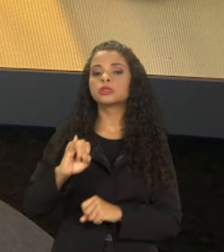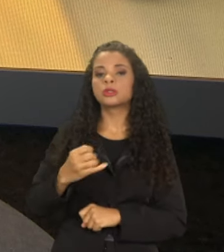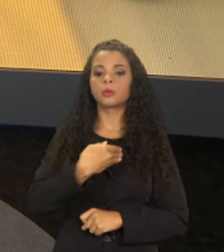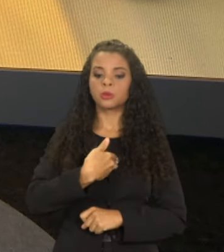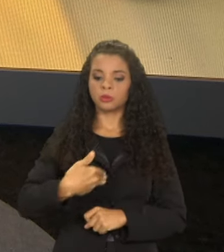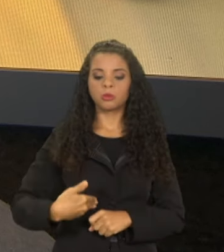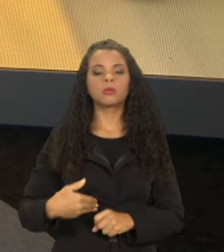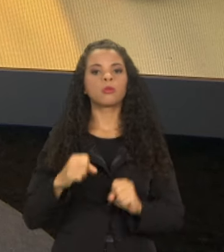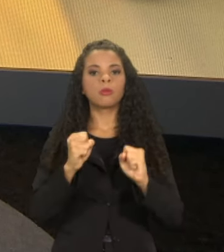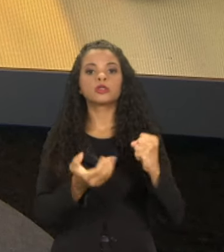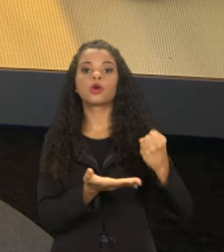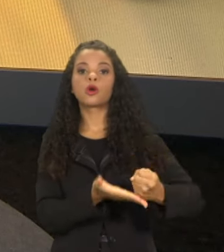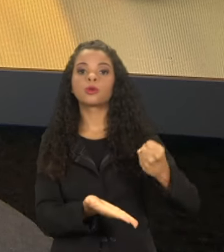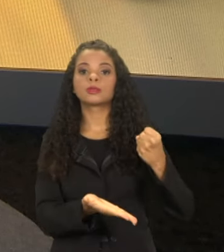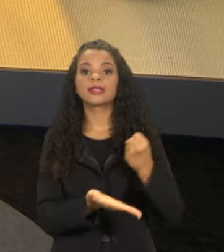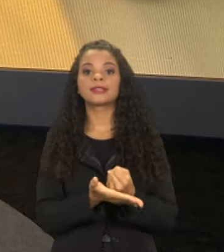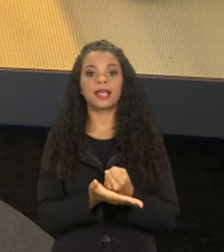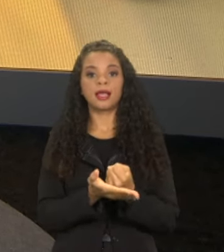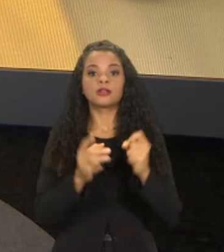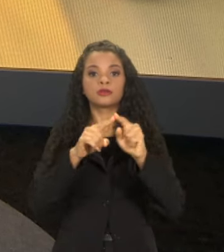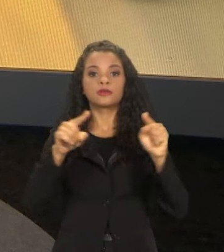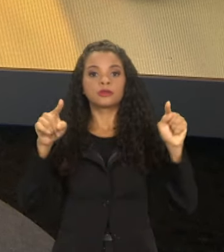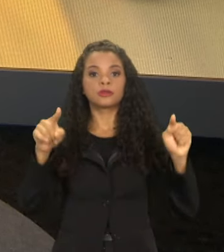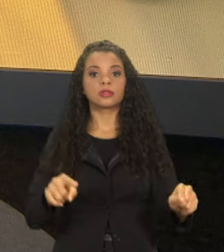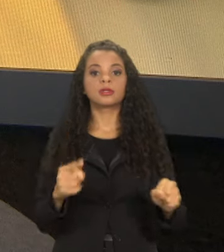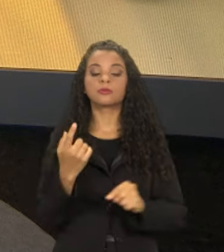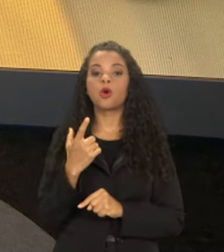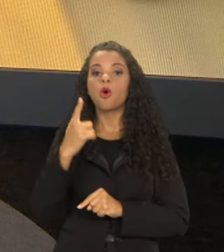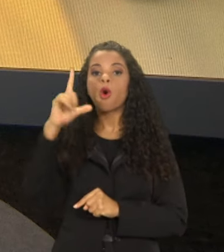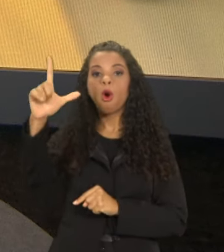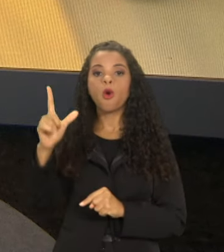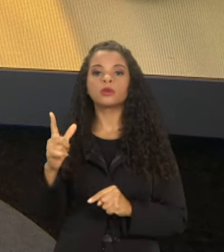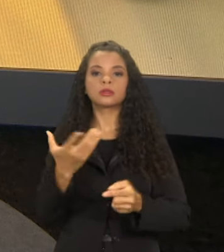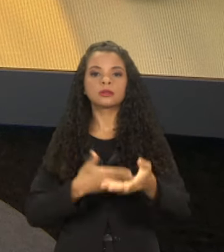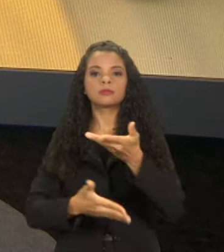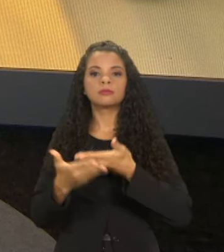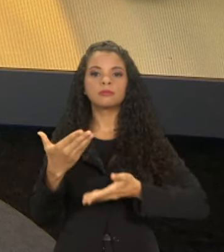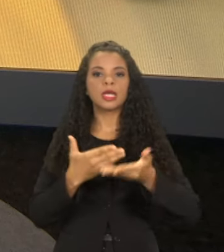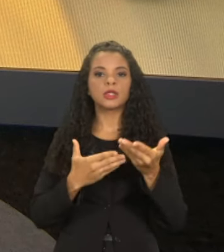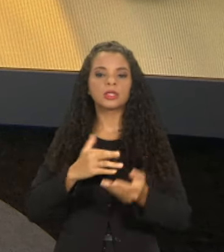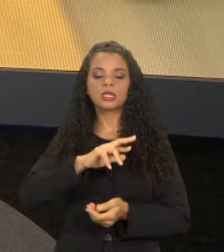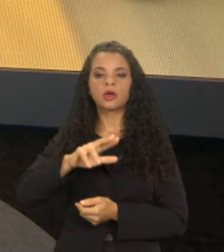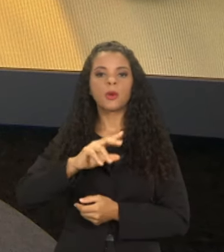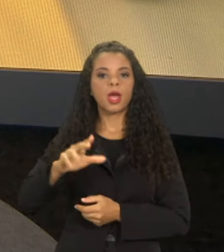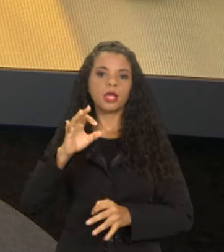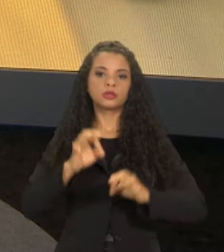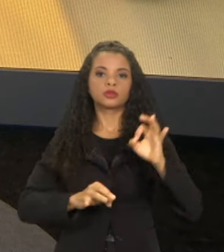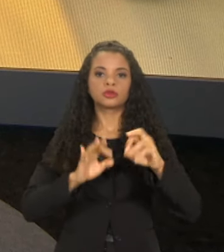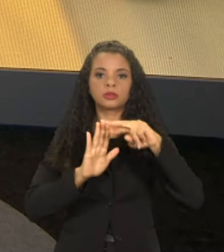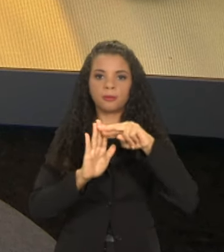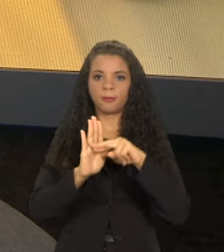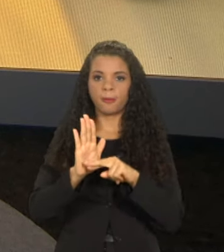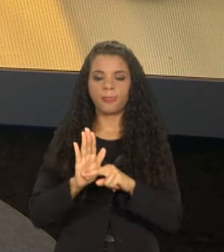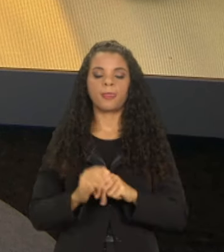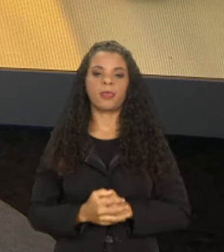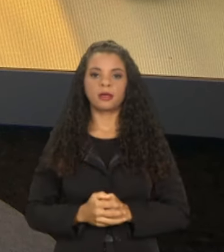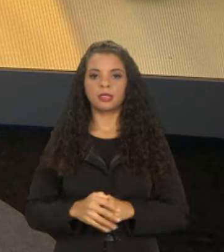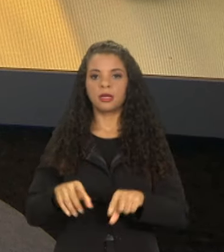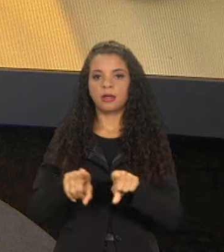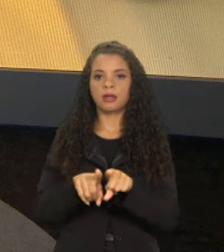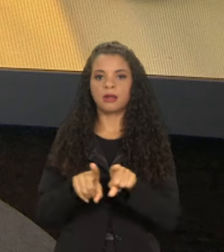servidores por outros meios que não o do regime jurídico único. E a análise da ação que questiona uma lei de Uberlândia que